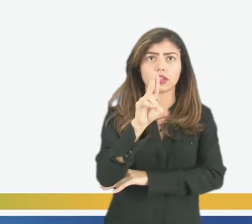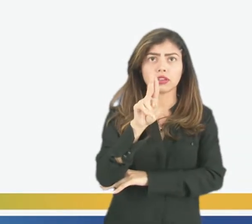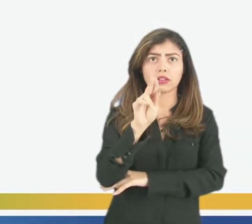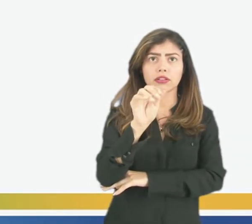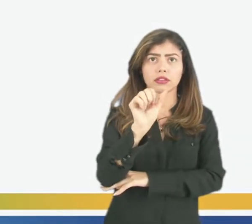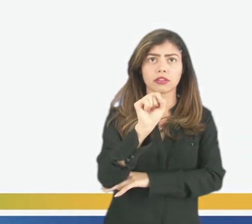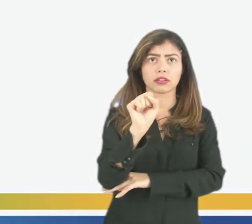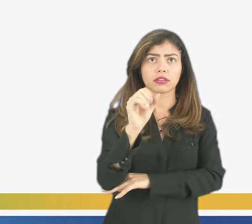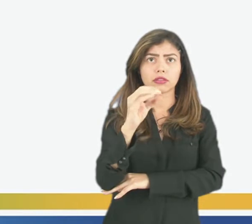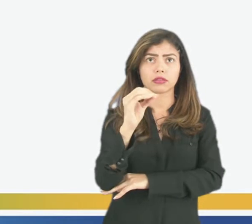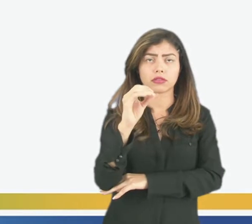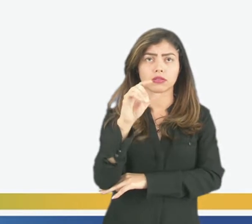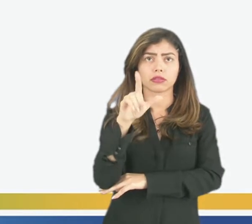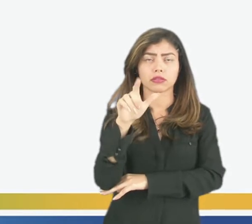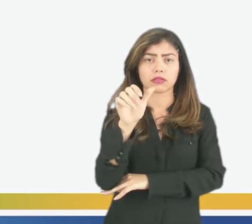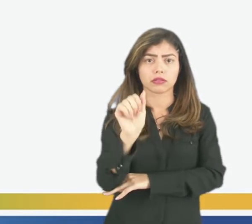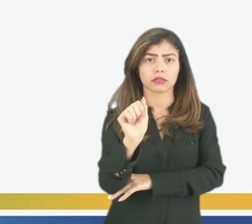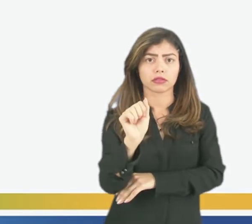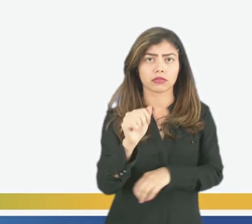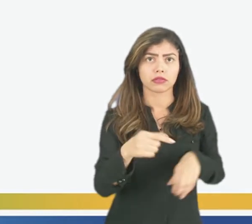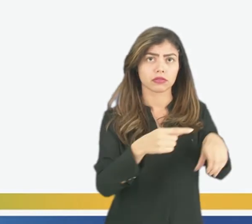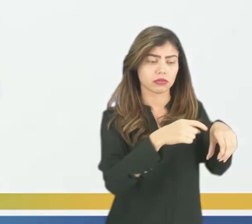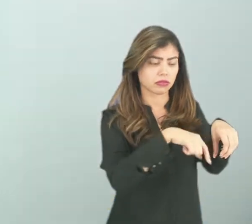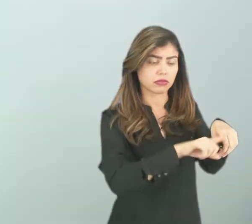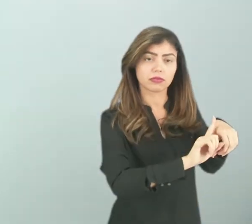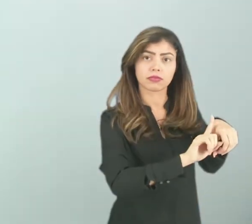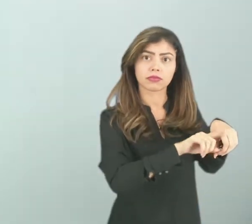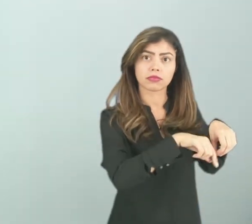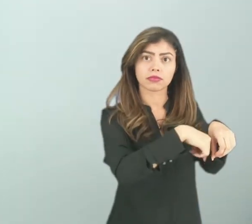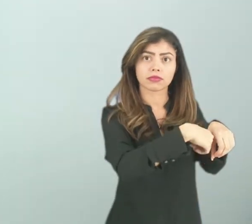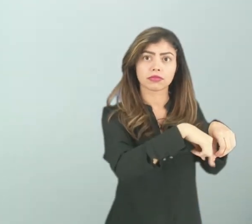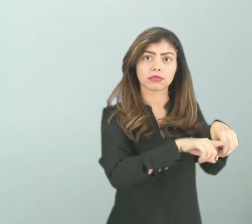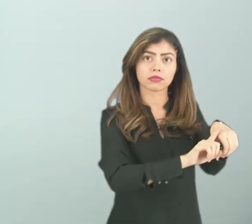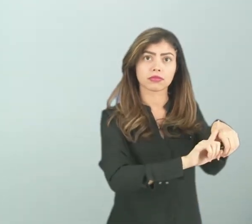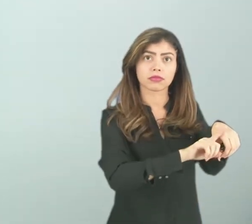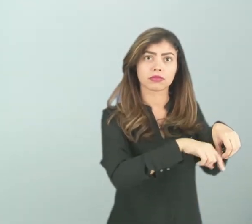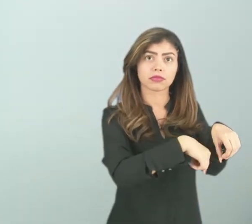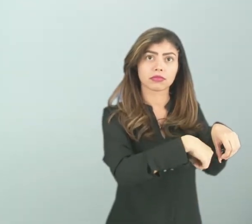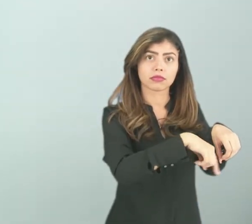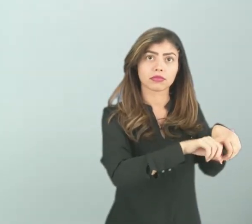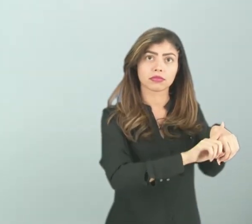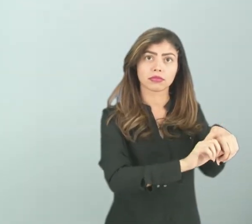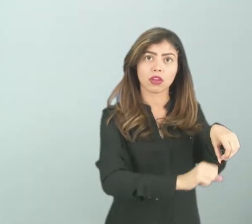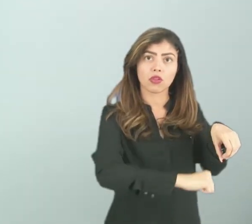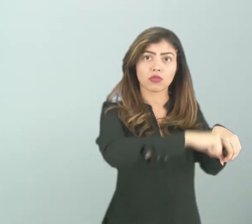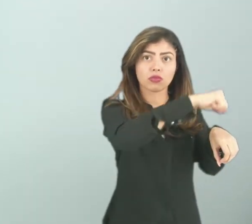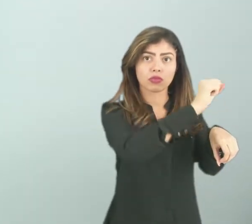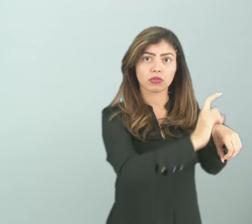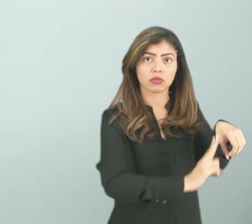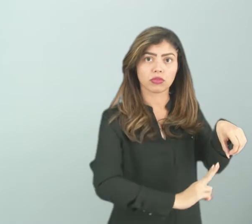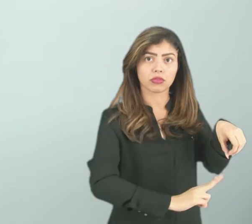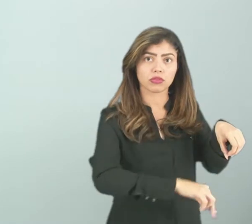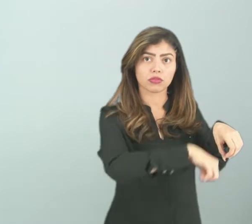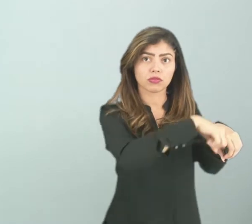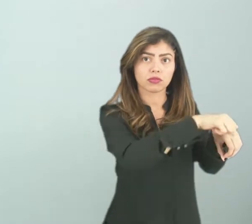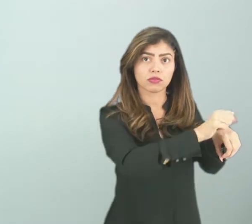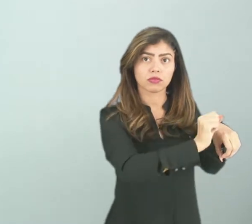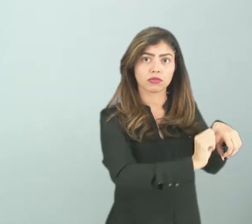só a bússola, né? Aqui eu trouxe também para vocês verem